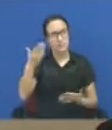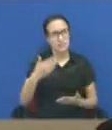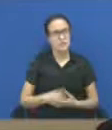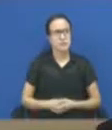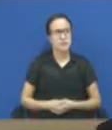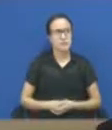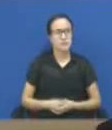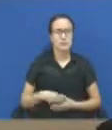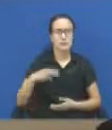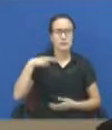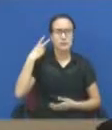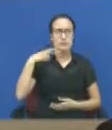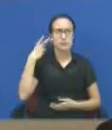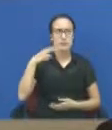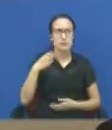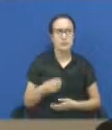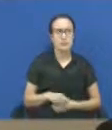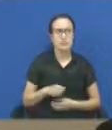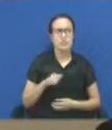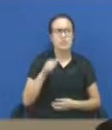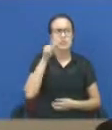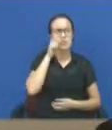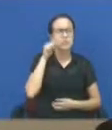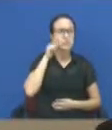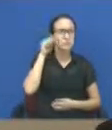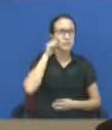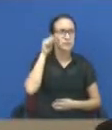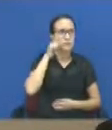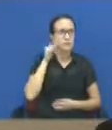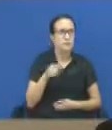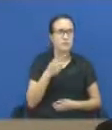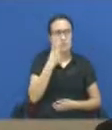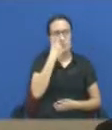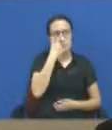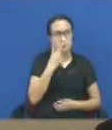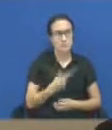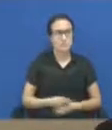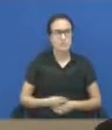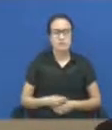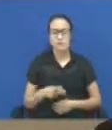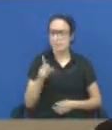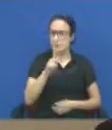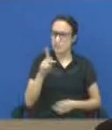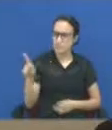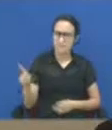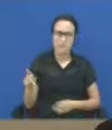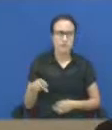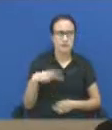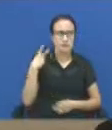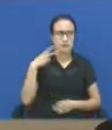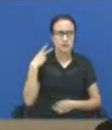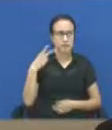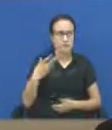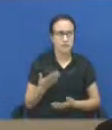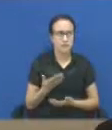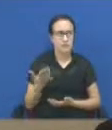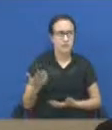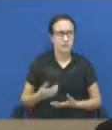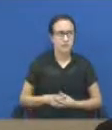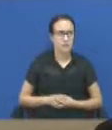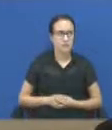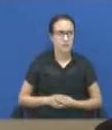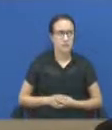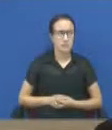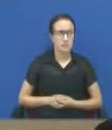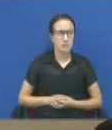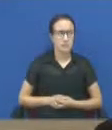Para justificar o voto pela ordem, vereador André Moisés. Senhor presidente, nobres vereadores, passo as palavras da Luísa